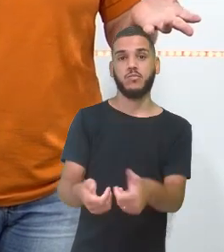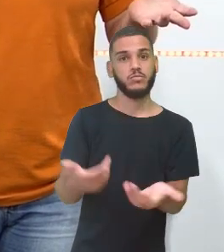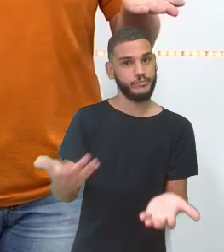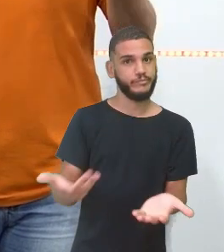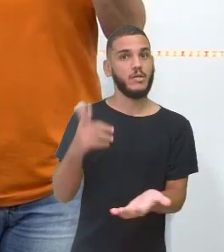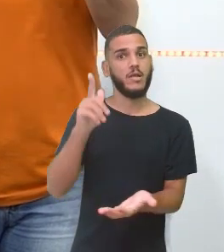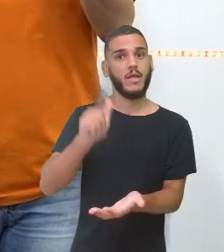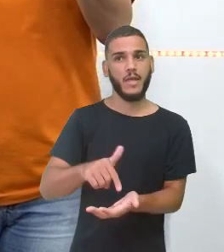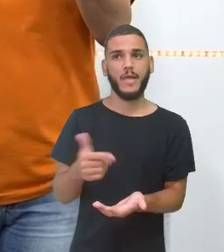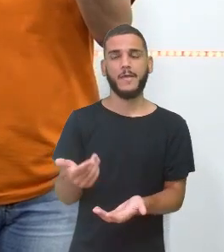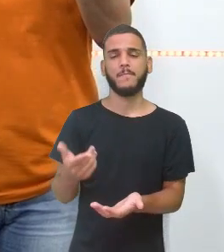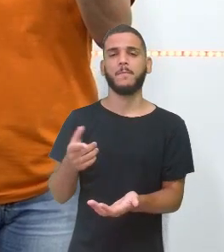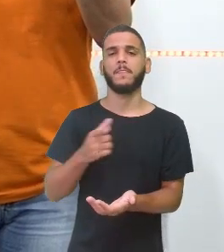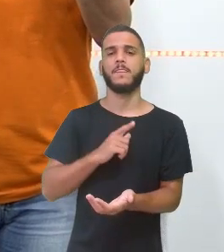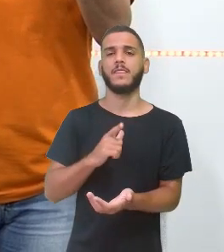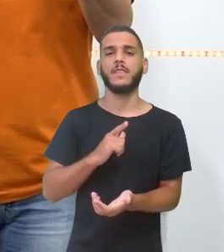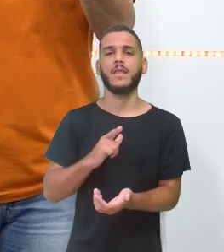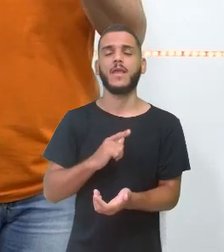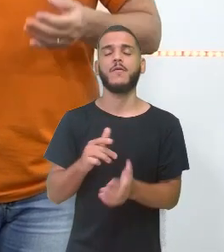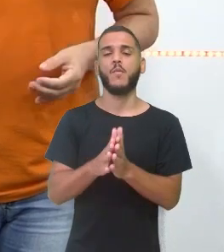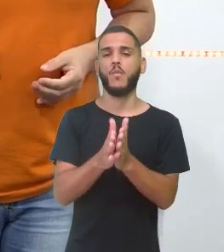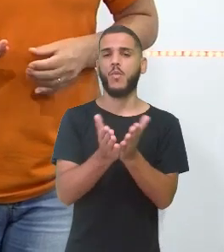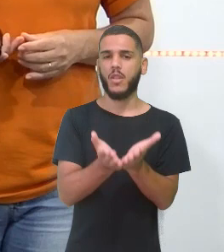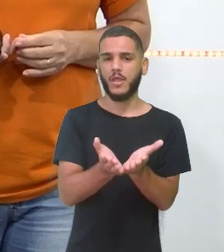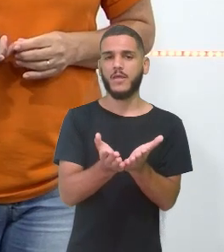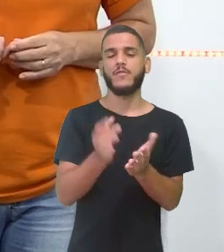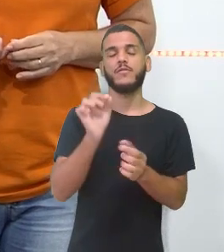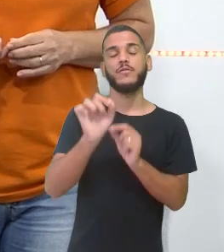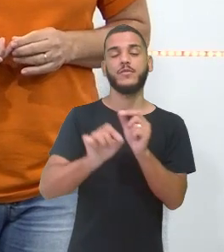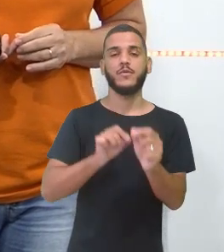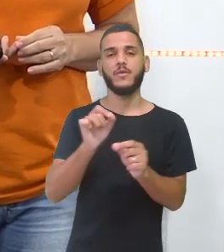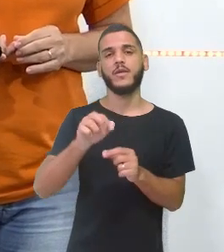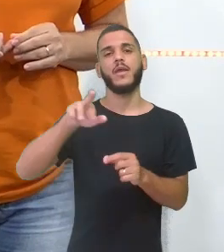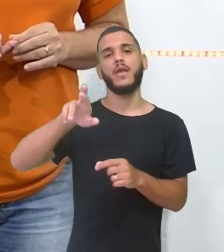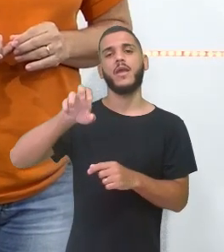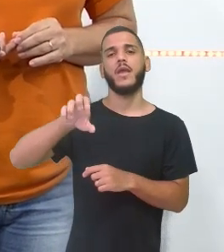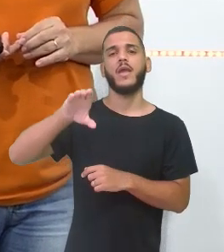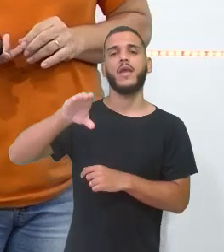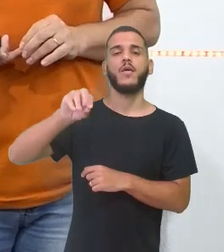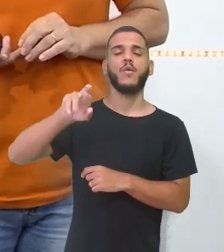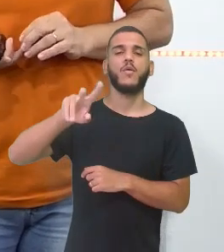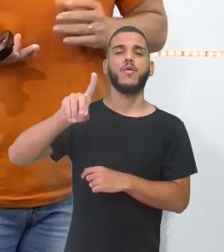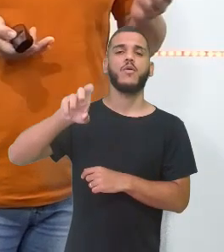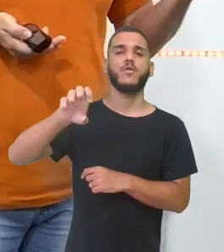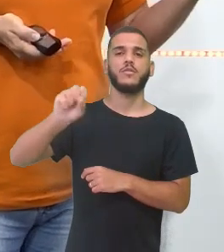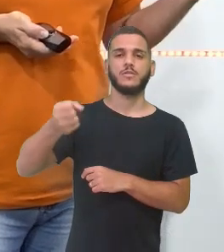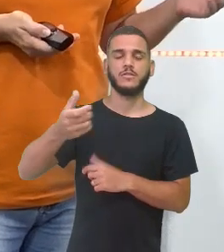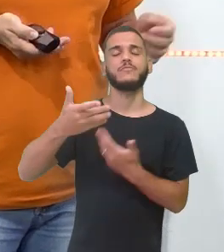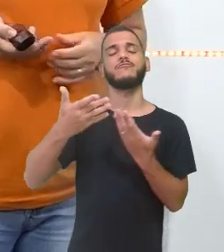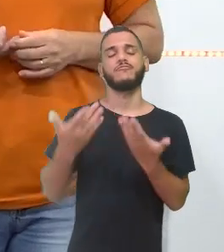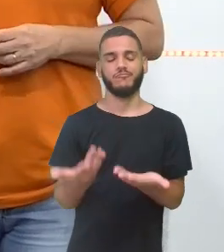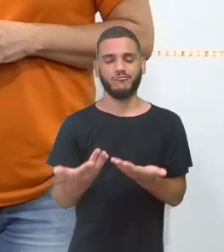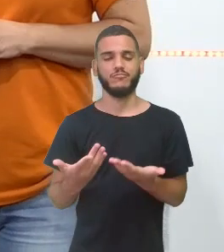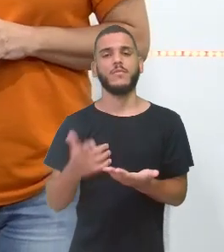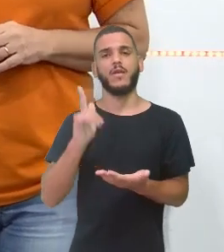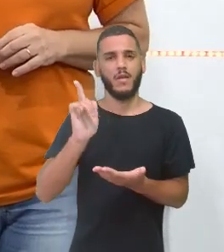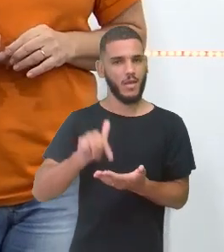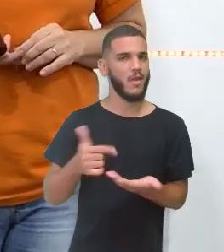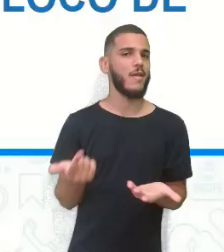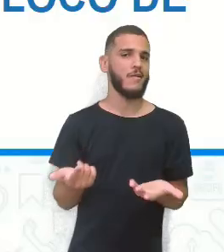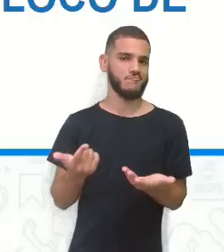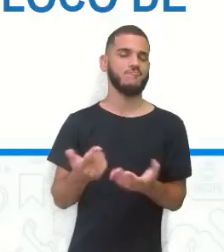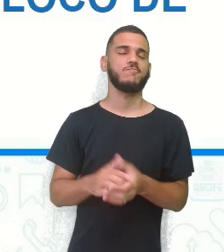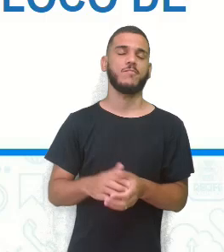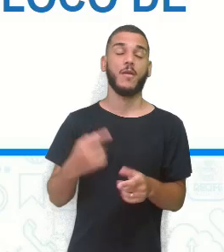qualquer coisa. Entrou, inclusive, no livro dos recordes, né? Isso, no Guinness. O Galo da Madrugada entrou para o Guinness, o livro dos